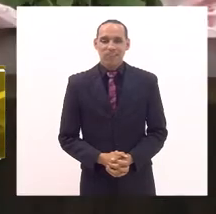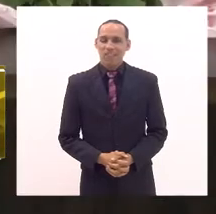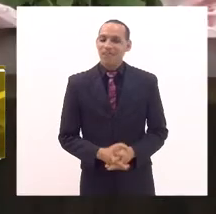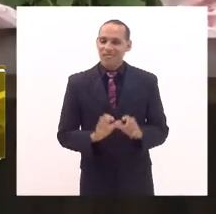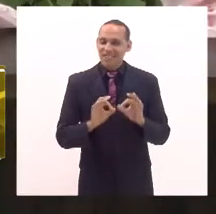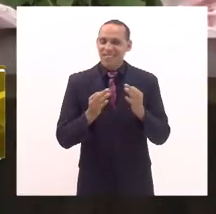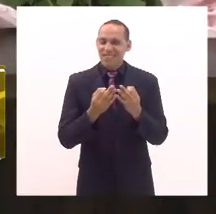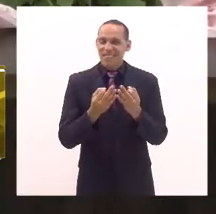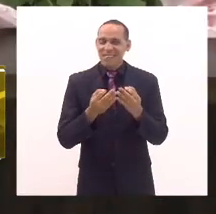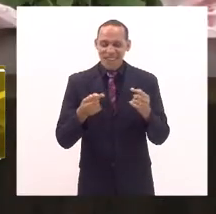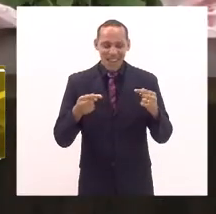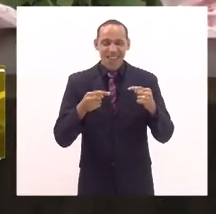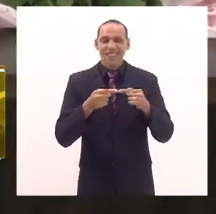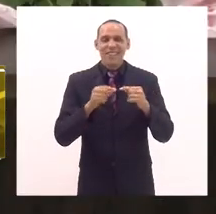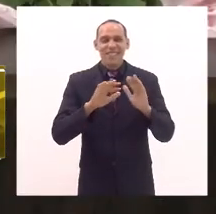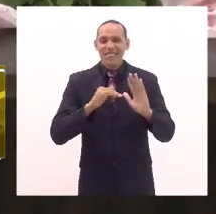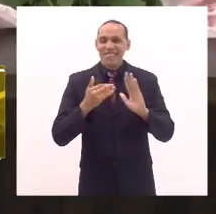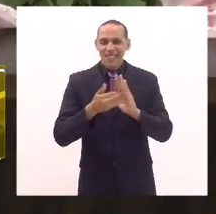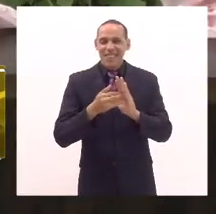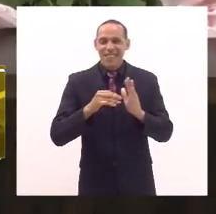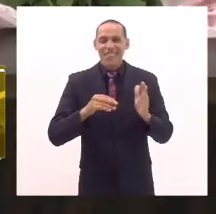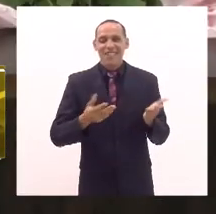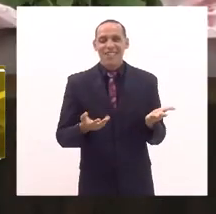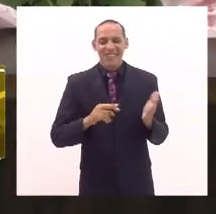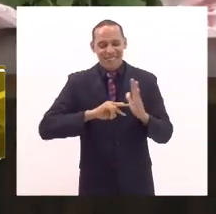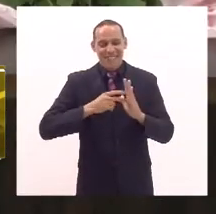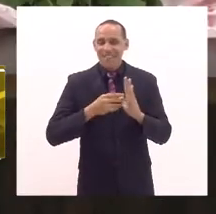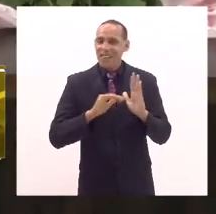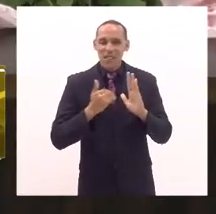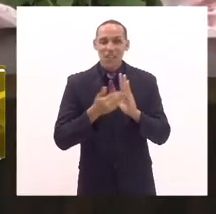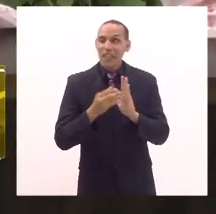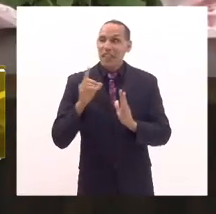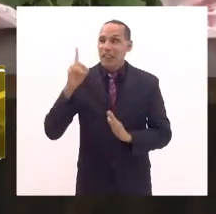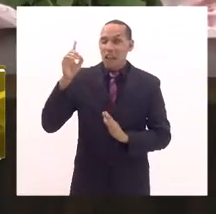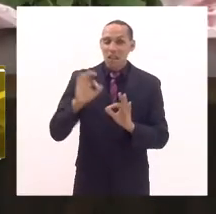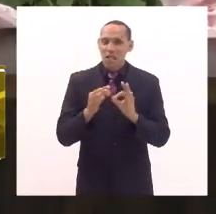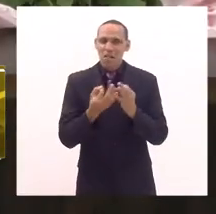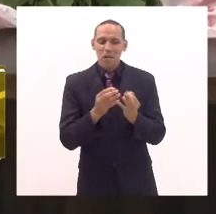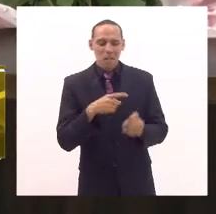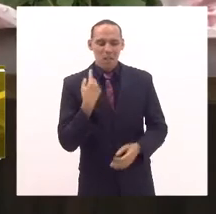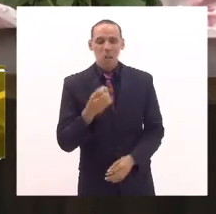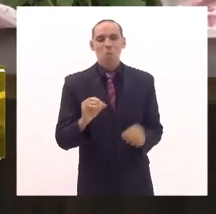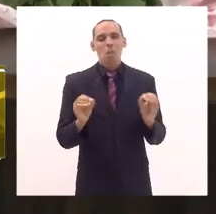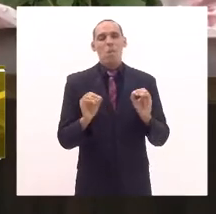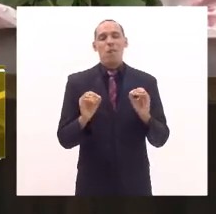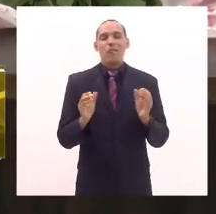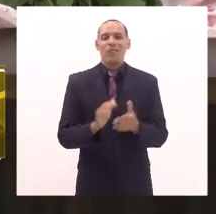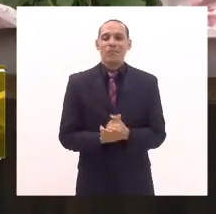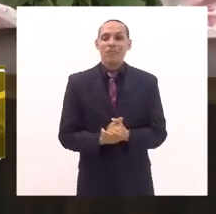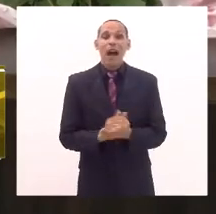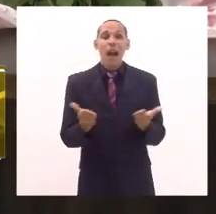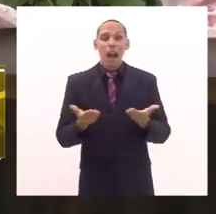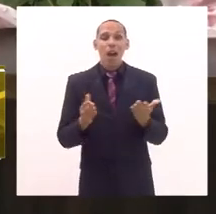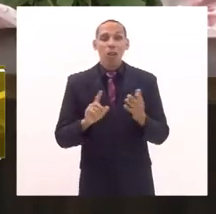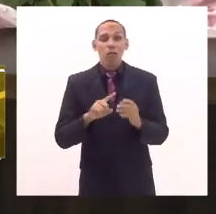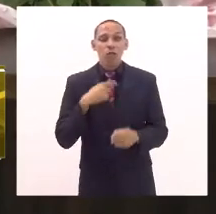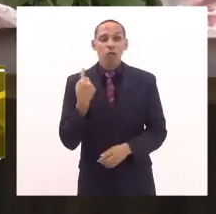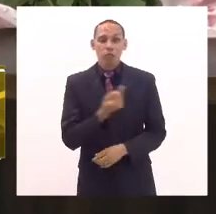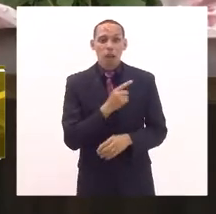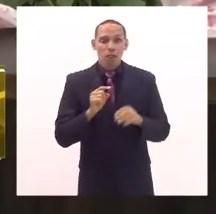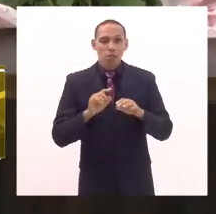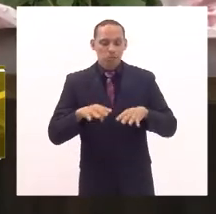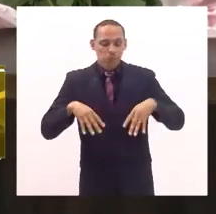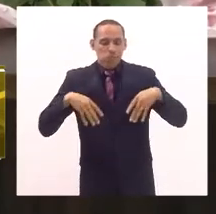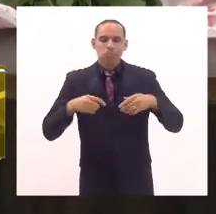Família é tudo, né? Sem família não somos nada, sem Deus e família. Fiquemos em posição de respeito para ouvirmos o